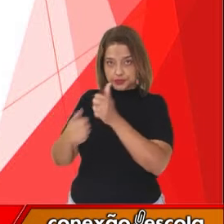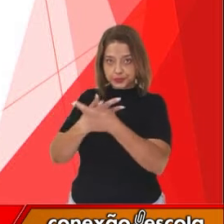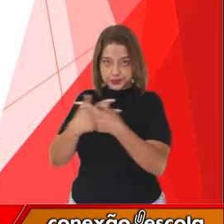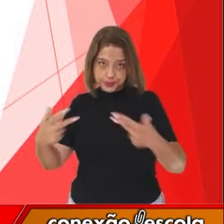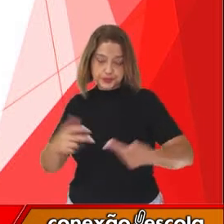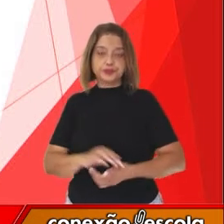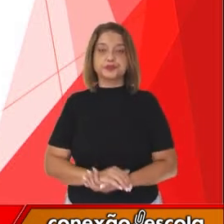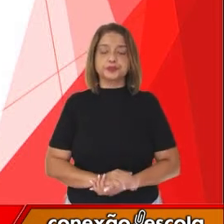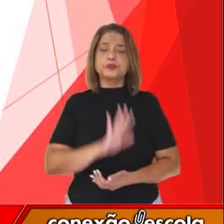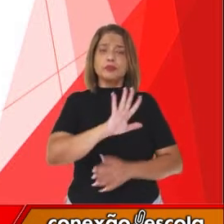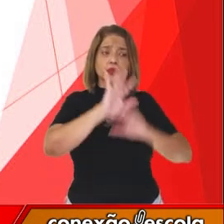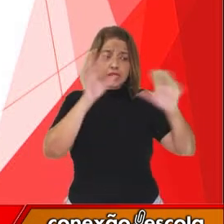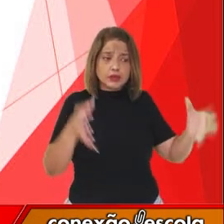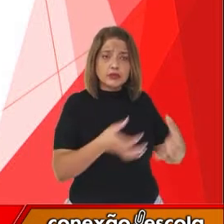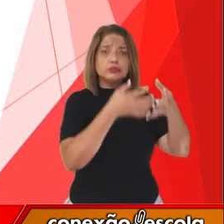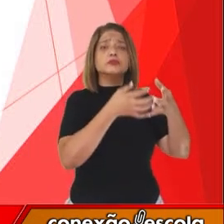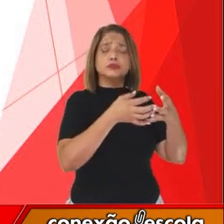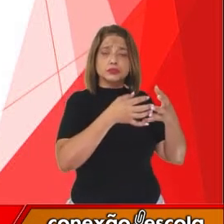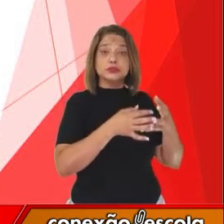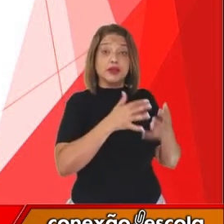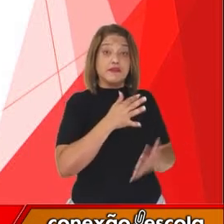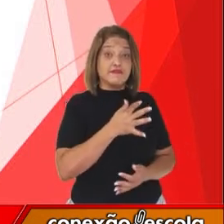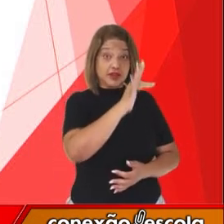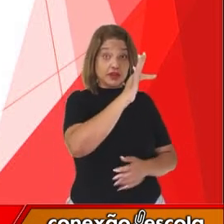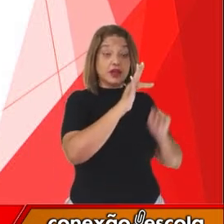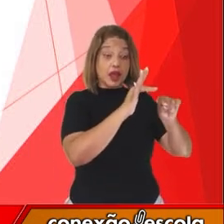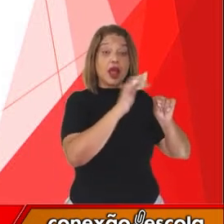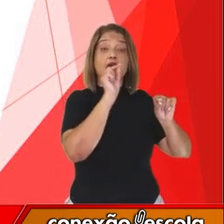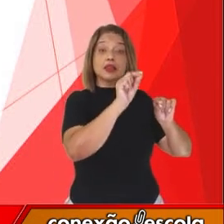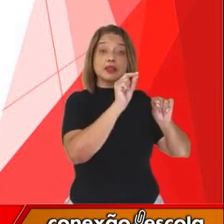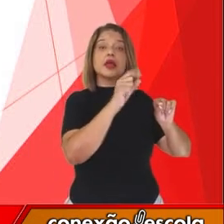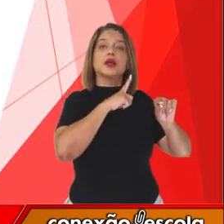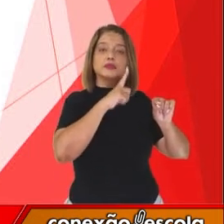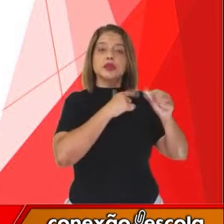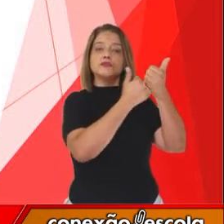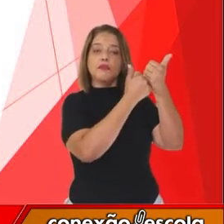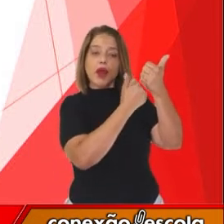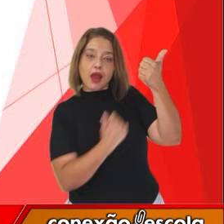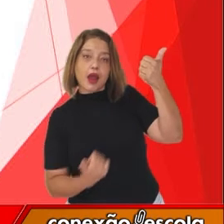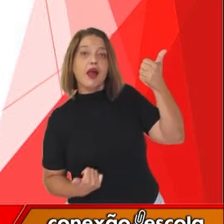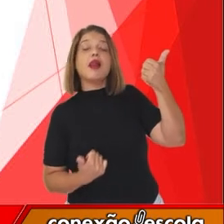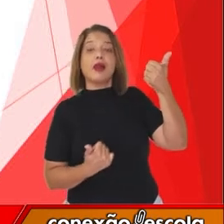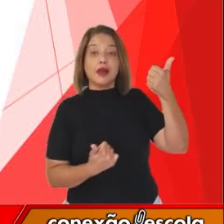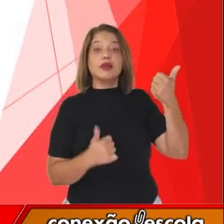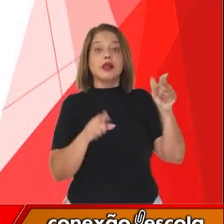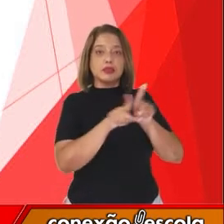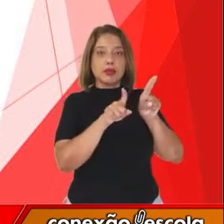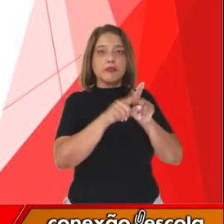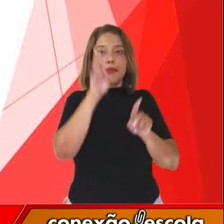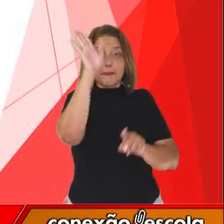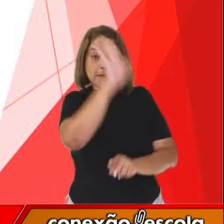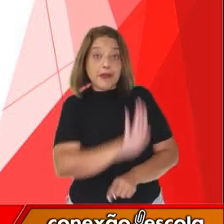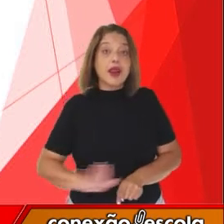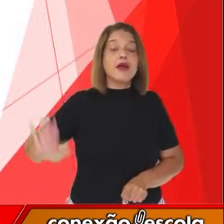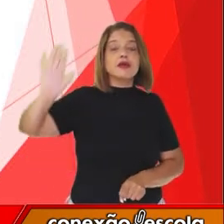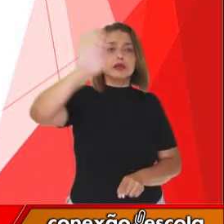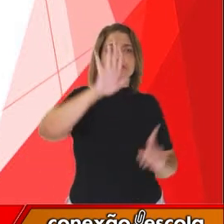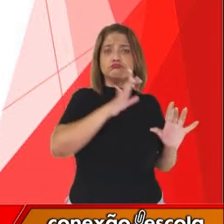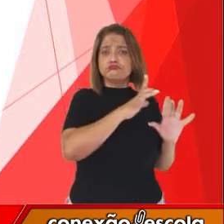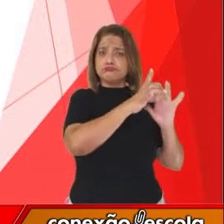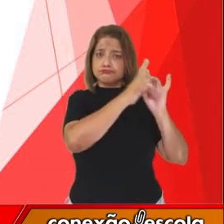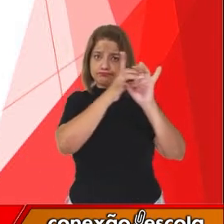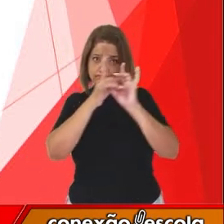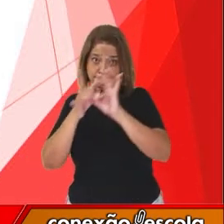As federações são filiadas às confederações nacionais. Então, pensando no nosso exemplo de